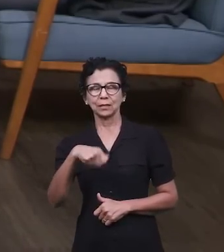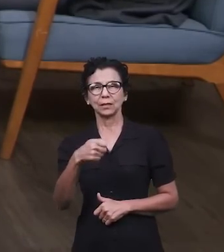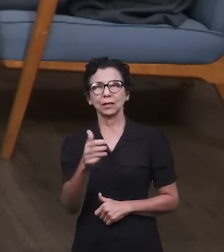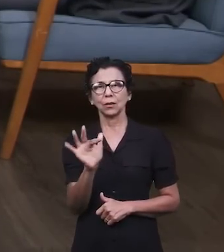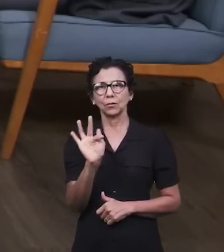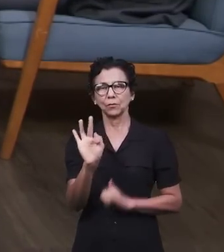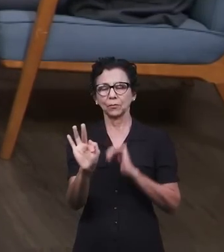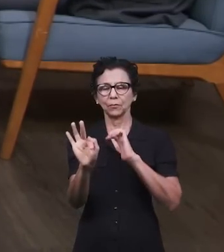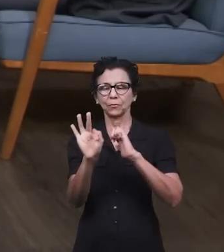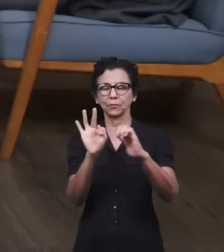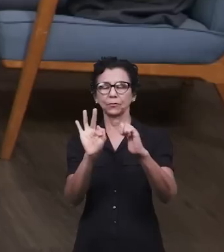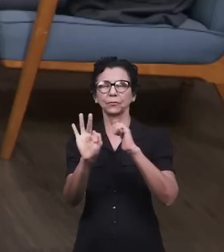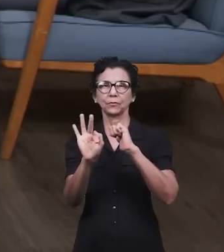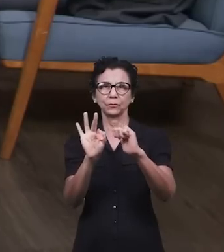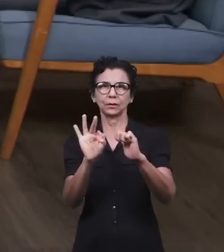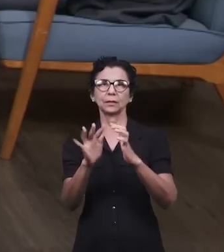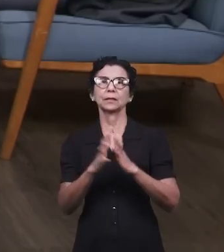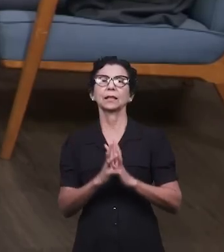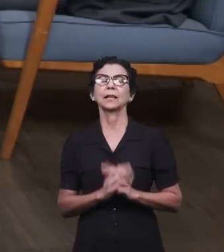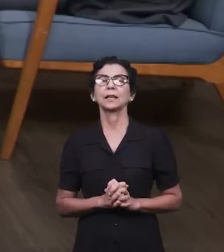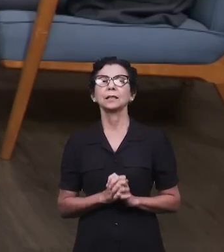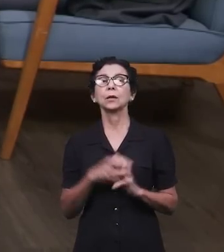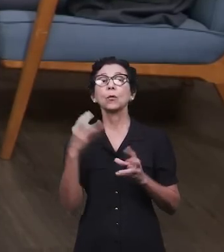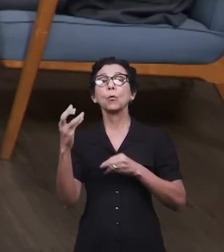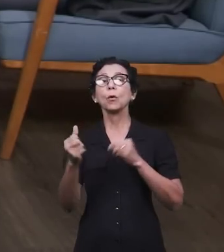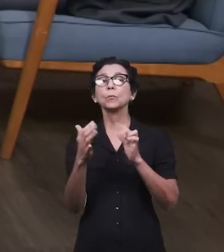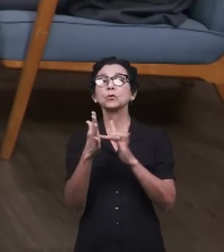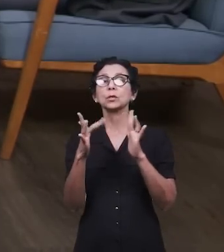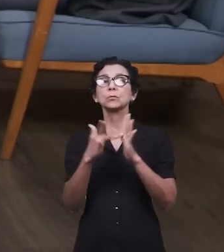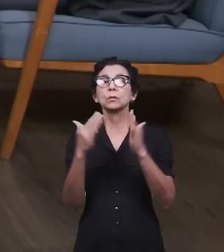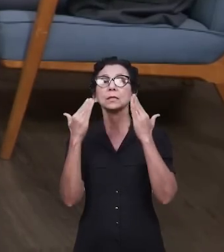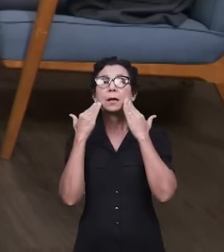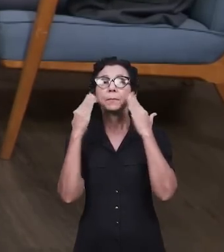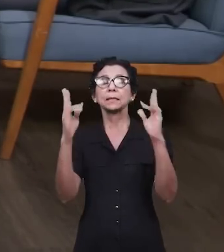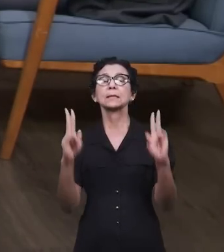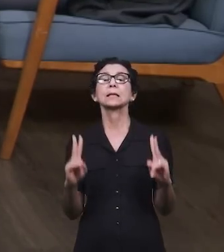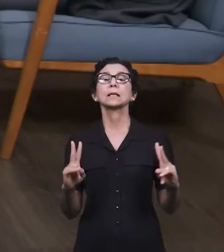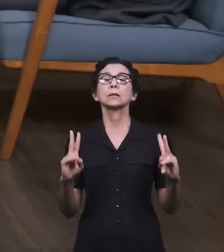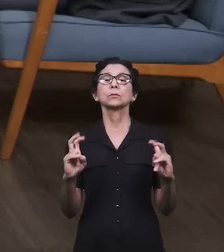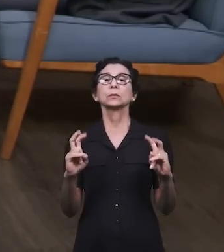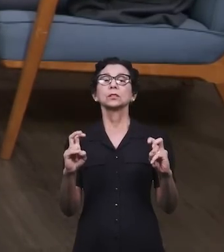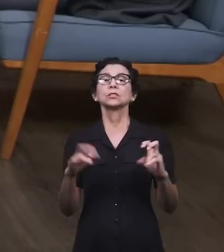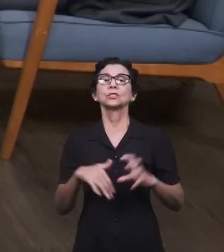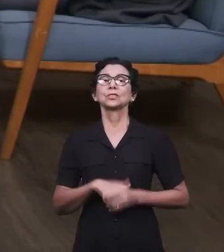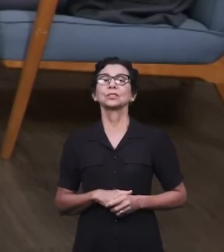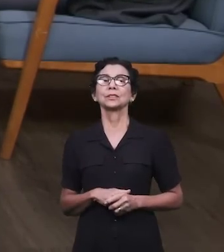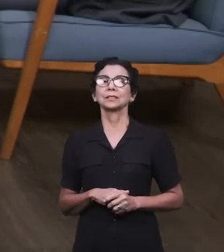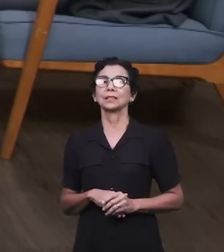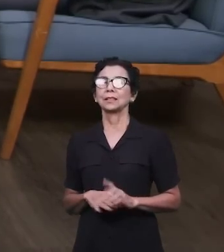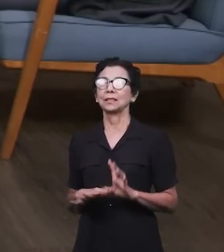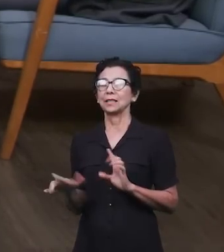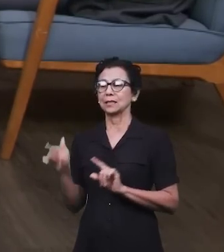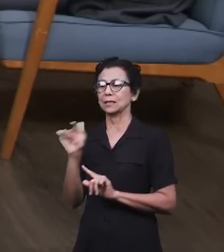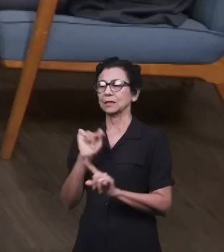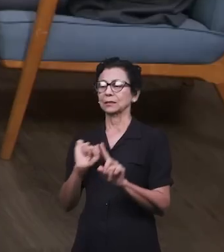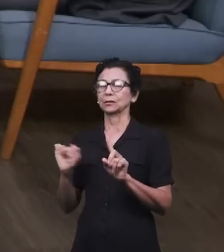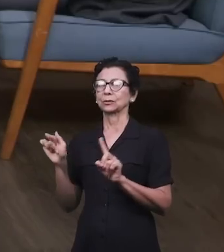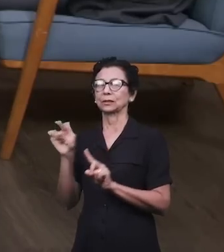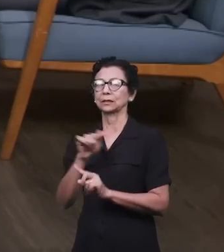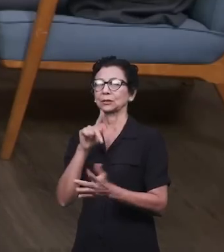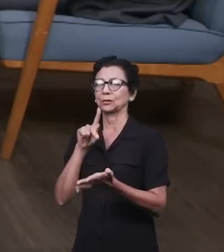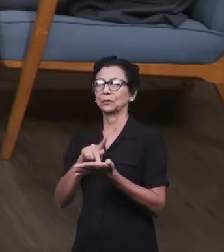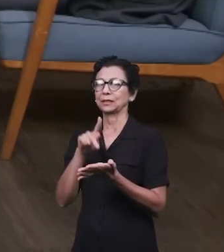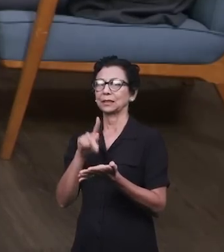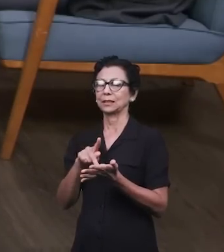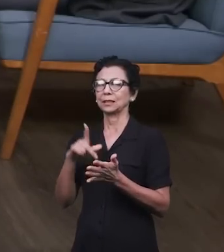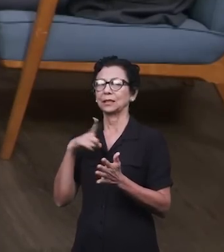Que é o que é santo, esse é o título glorioso, o que é santo verdadeiro e tem a chave